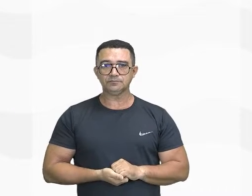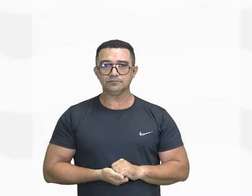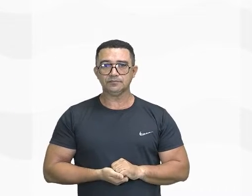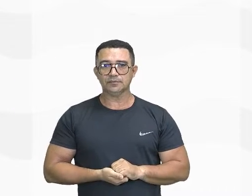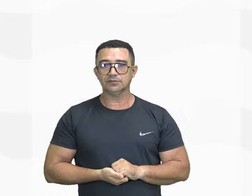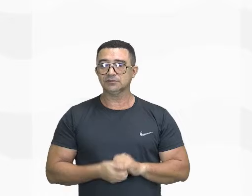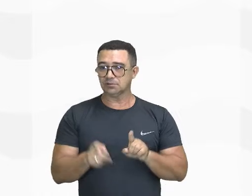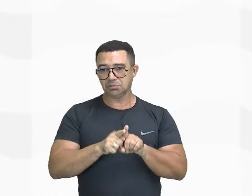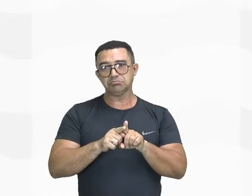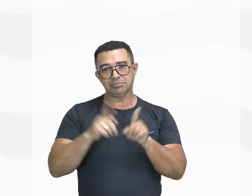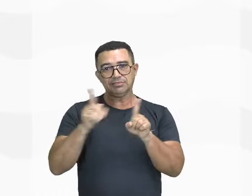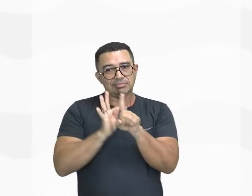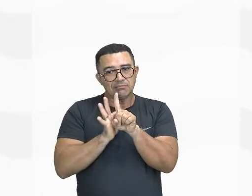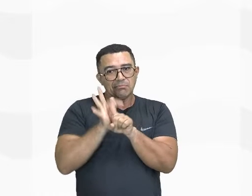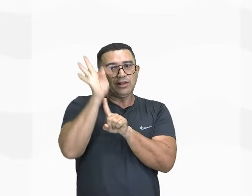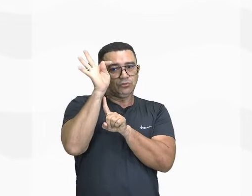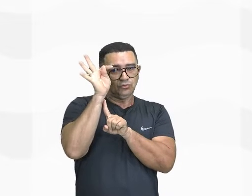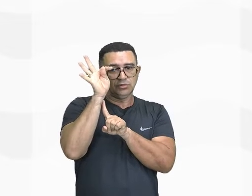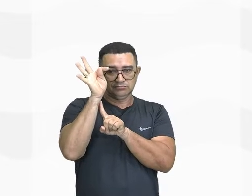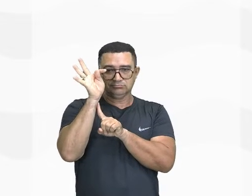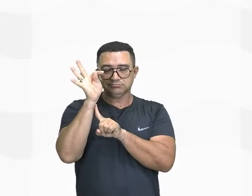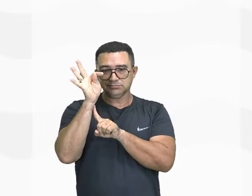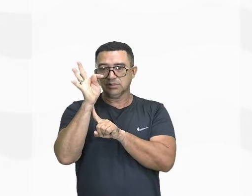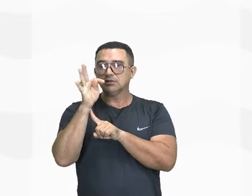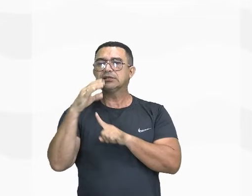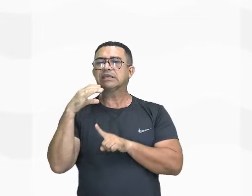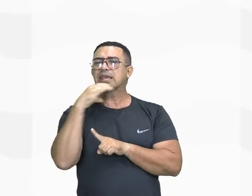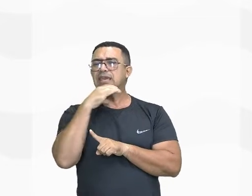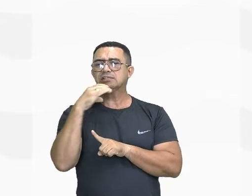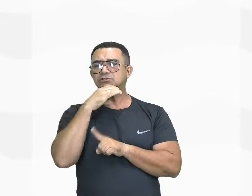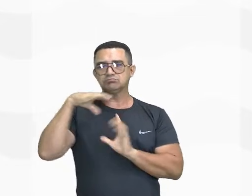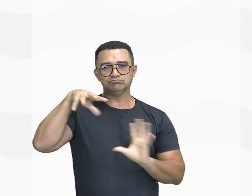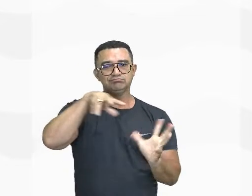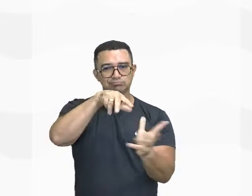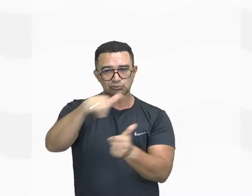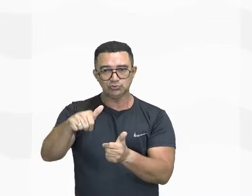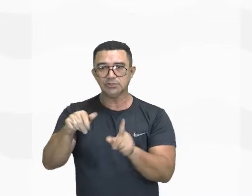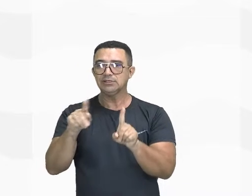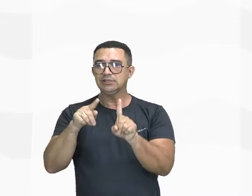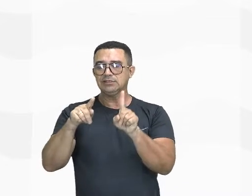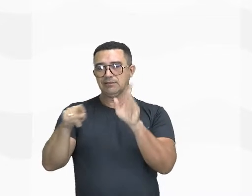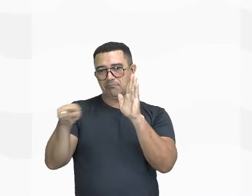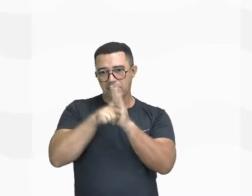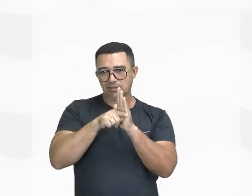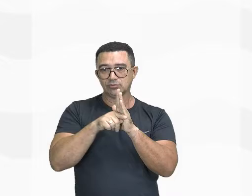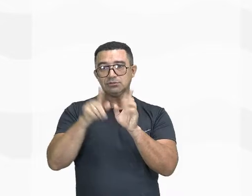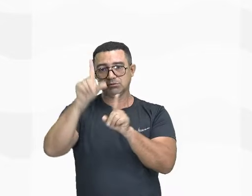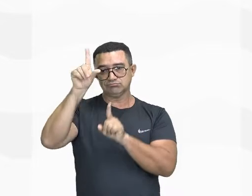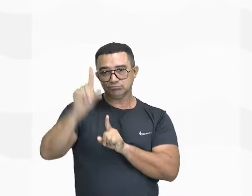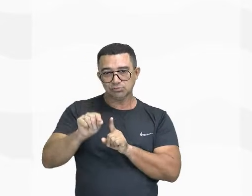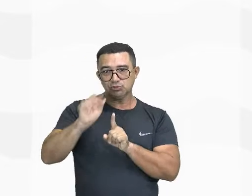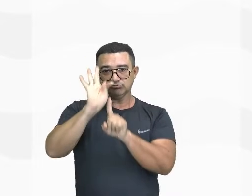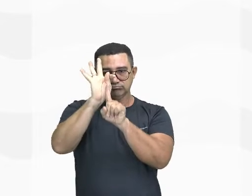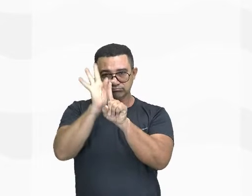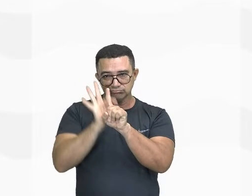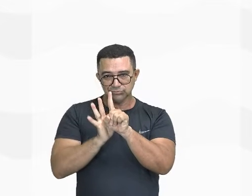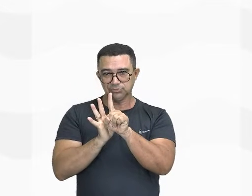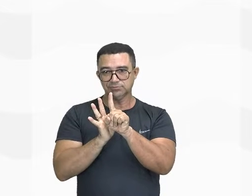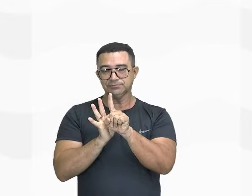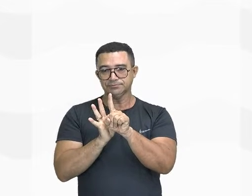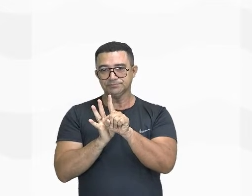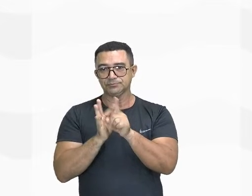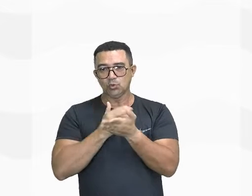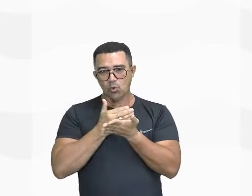aumentam a temperatura, vamos dizer assim, olha, aumentam o aquecimento inicial, e os feedbacks negativos, eles diminuem esse